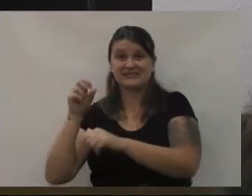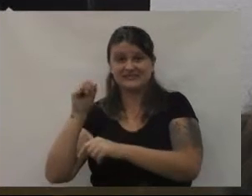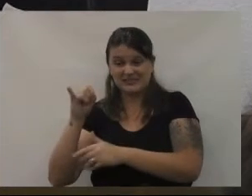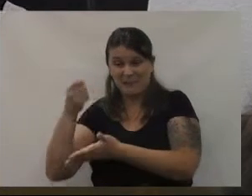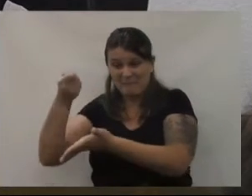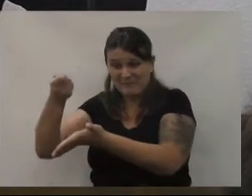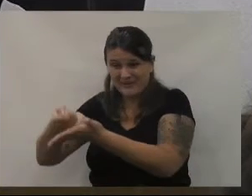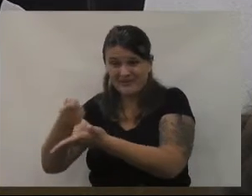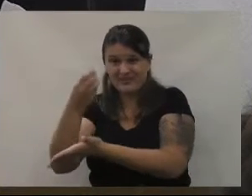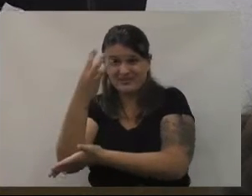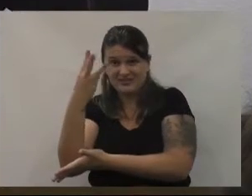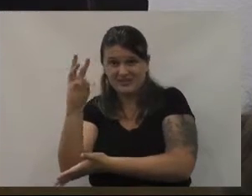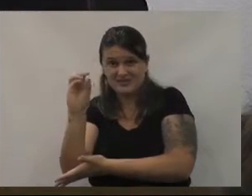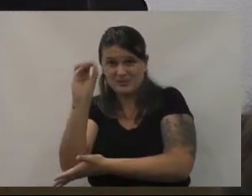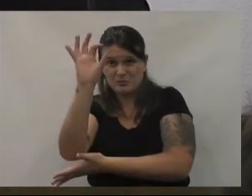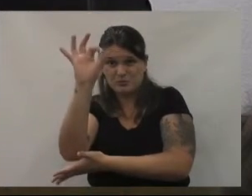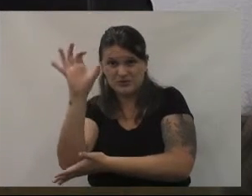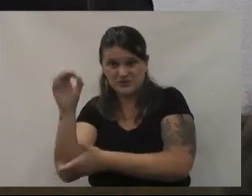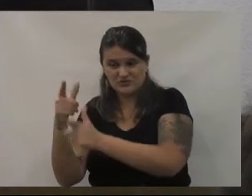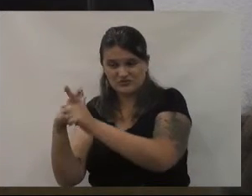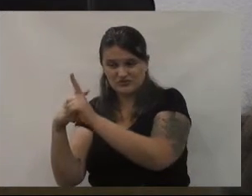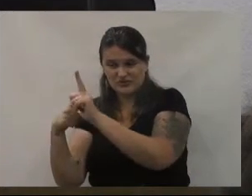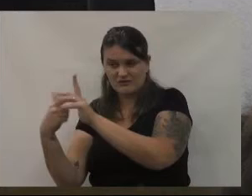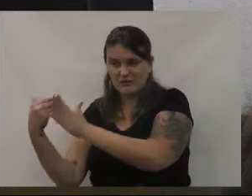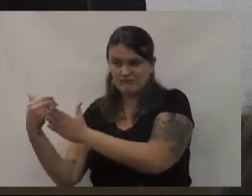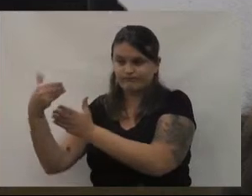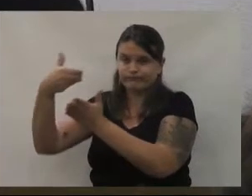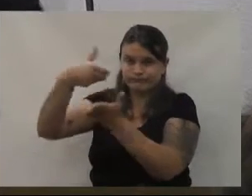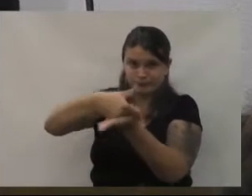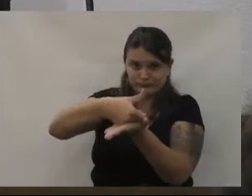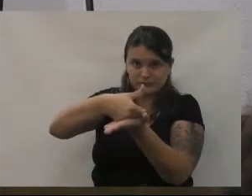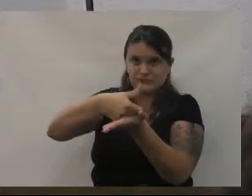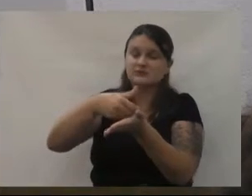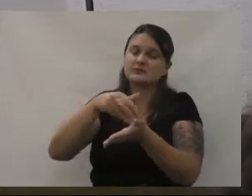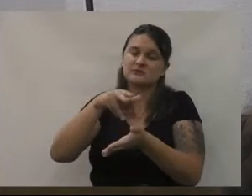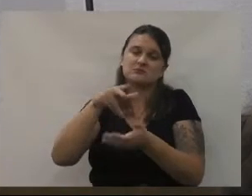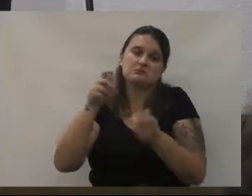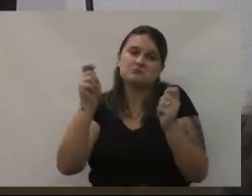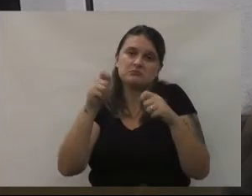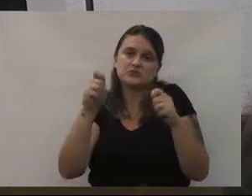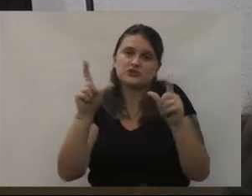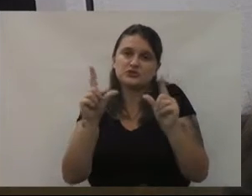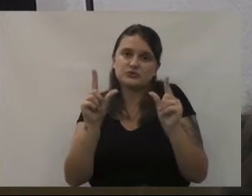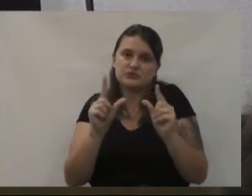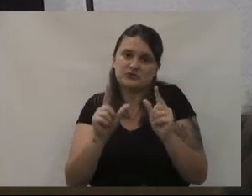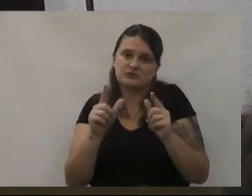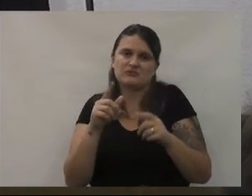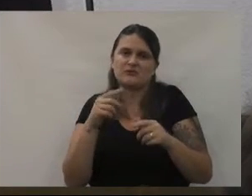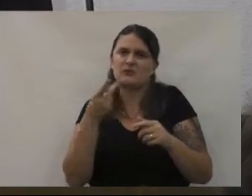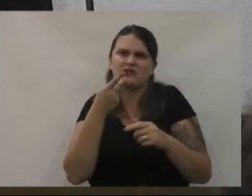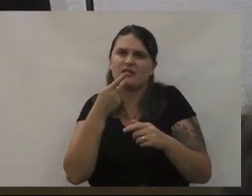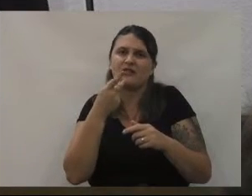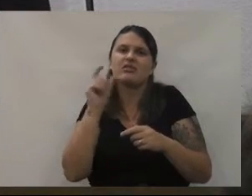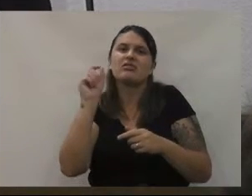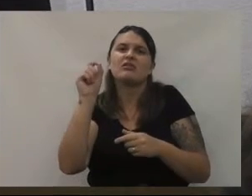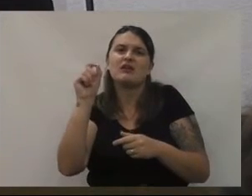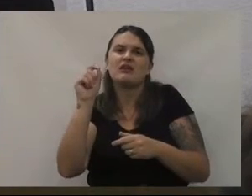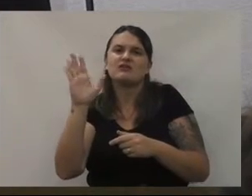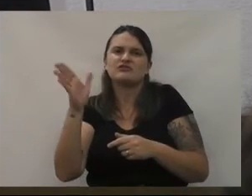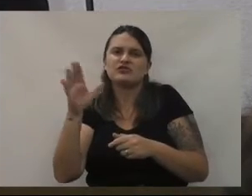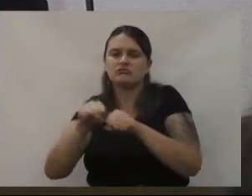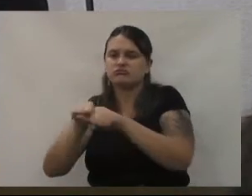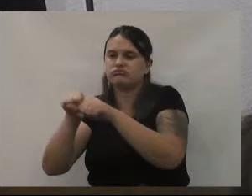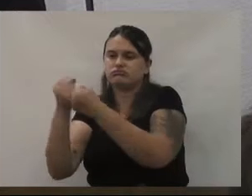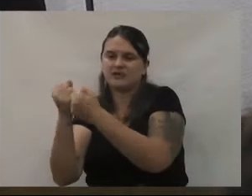cobrasse 30% dessa dívida, superaria as possíveis de cobrar, nem falando naqueles que já são